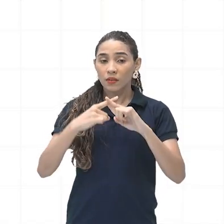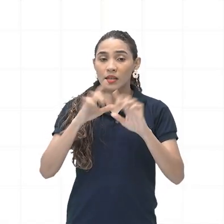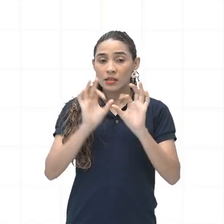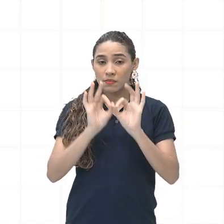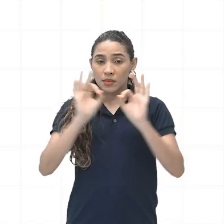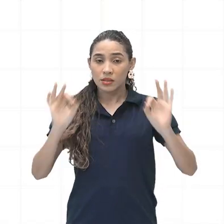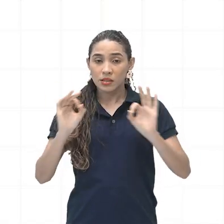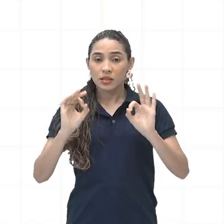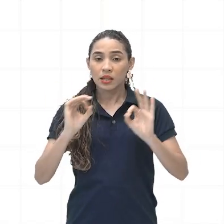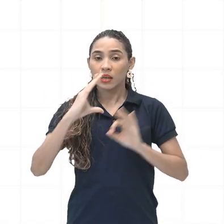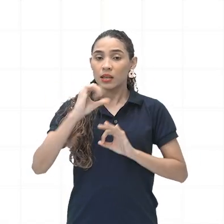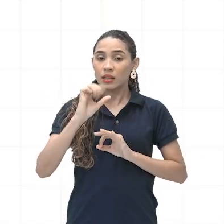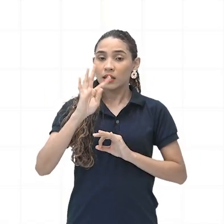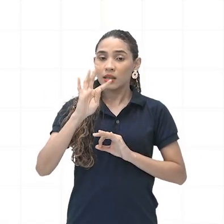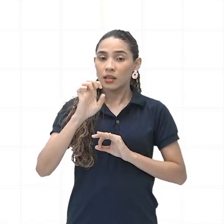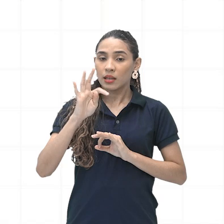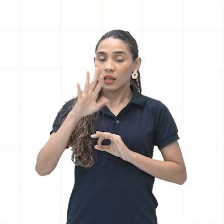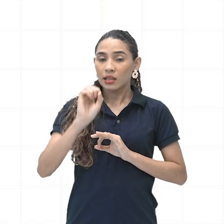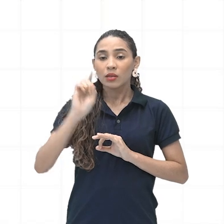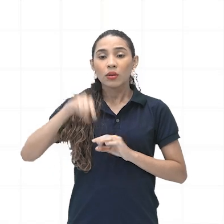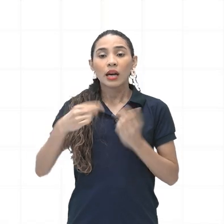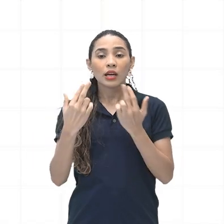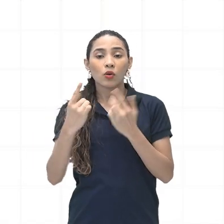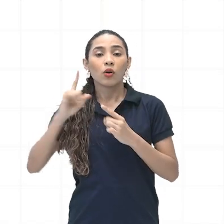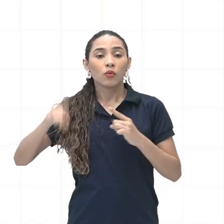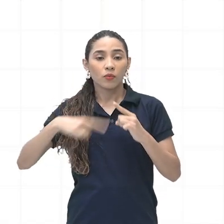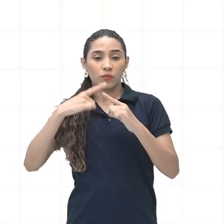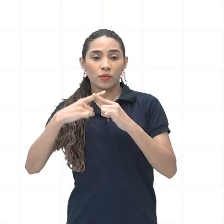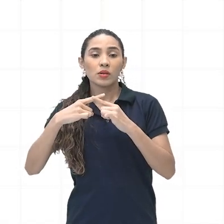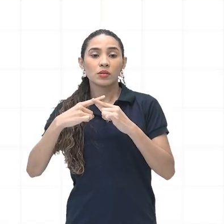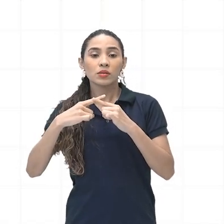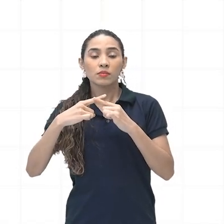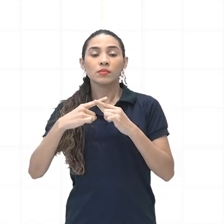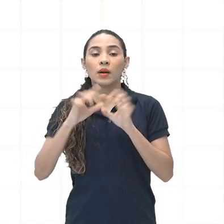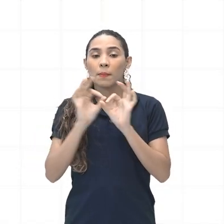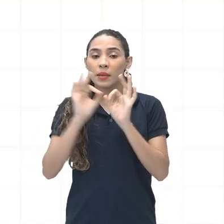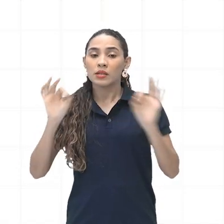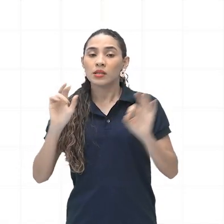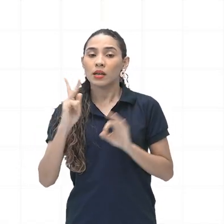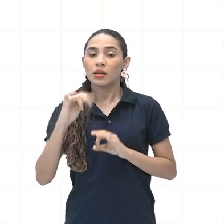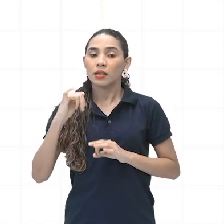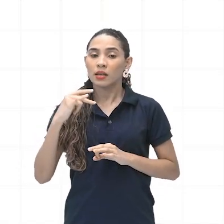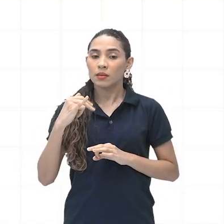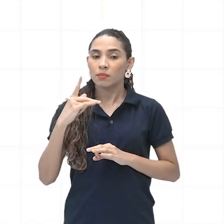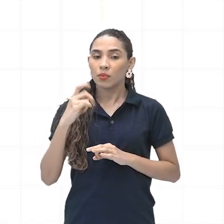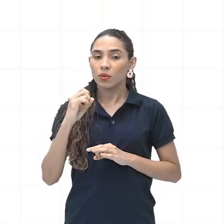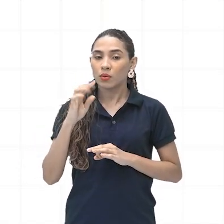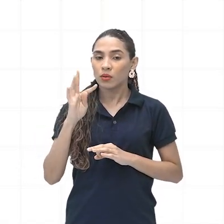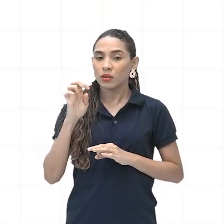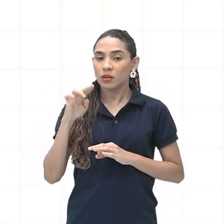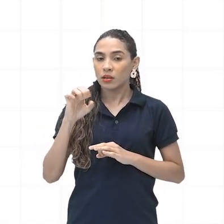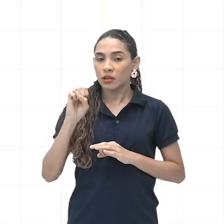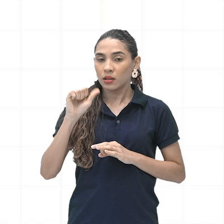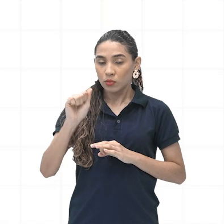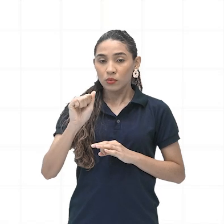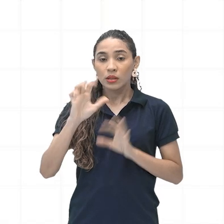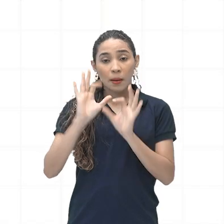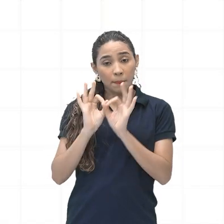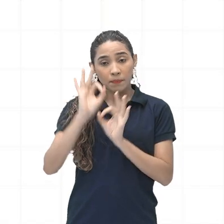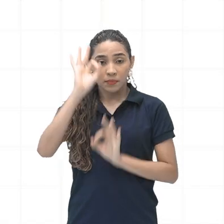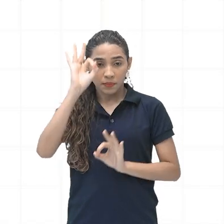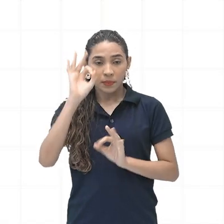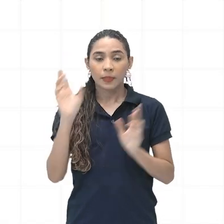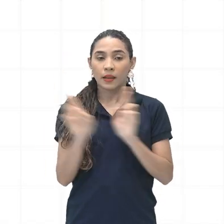das medidas dos catetos é igual ao produto das medidas da hipotenusa pela medida da